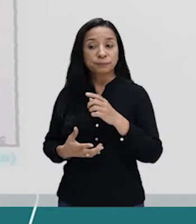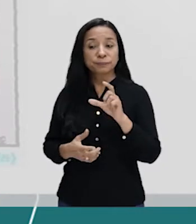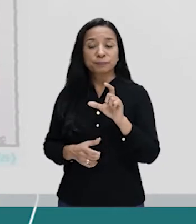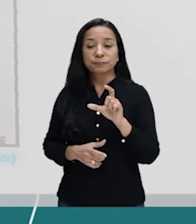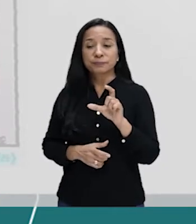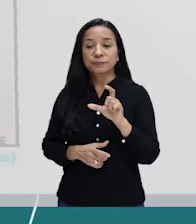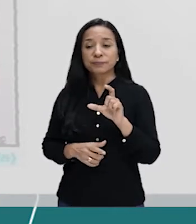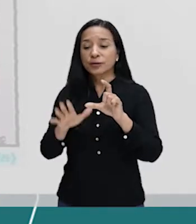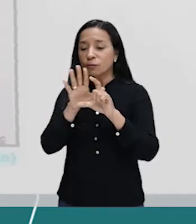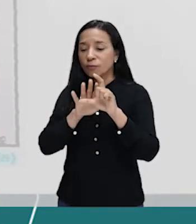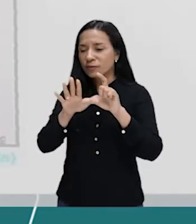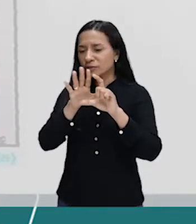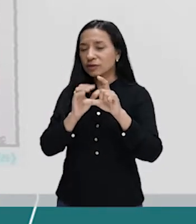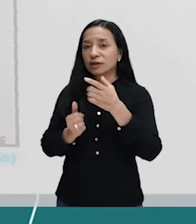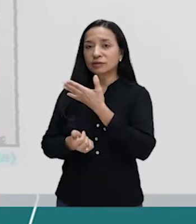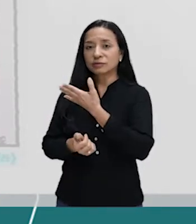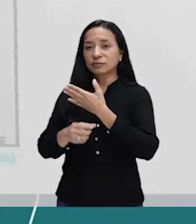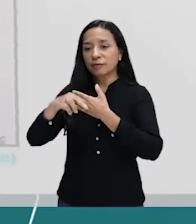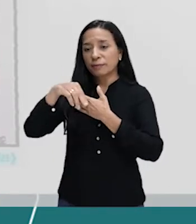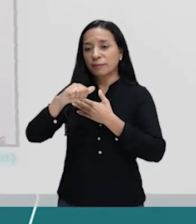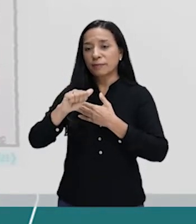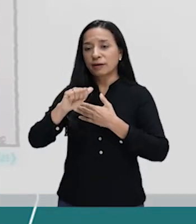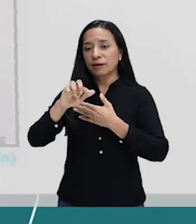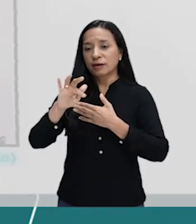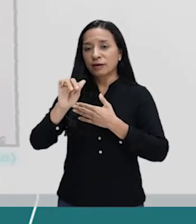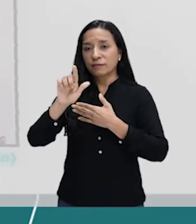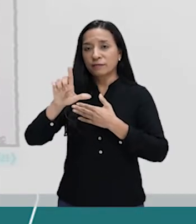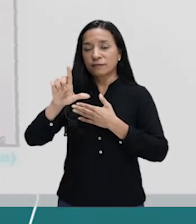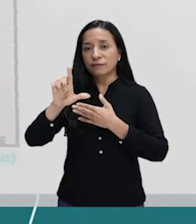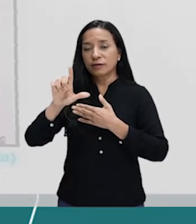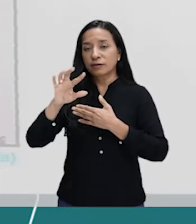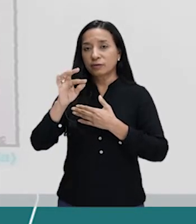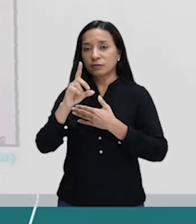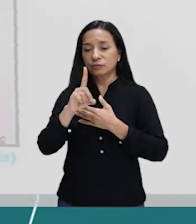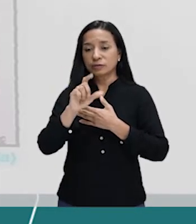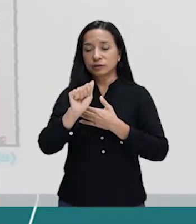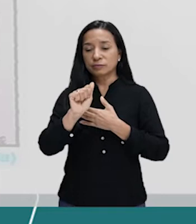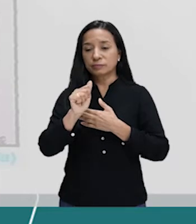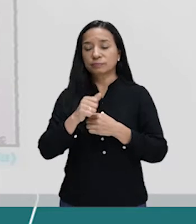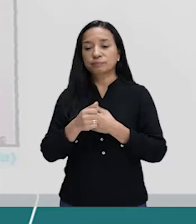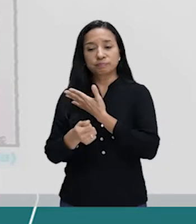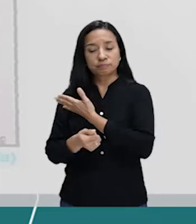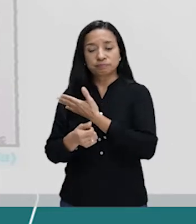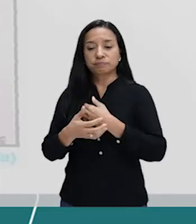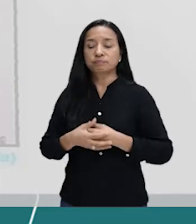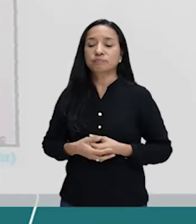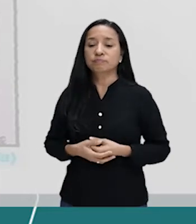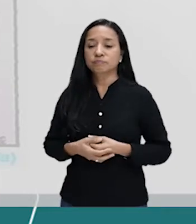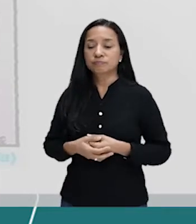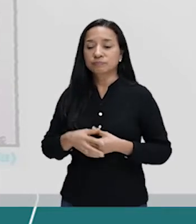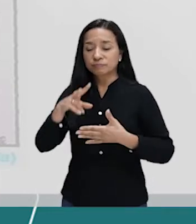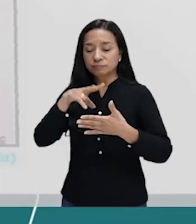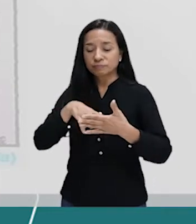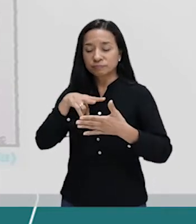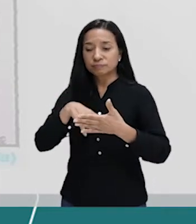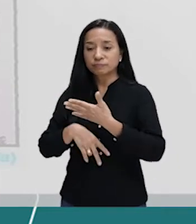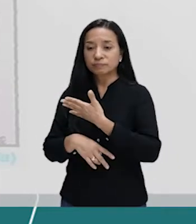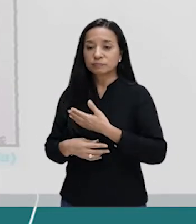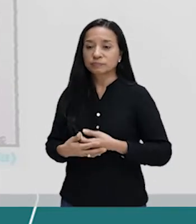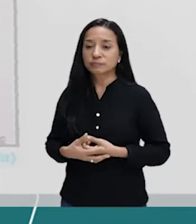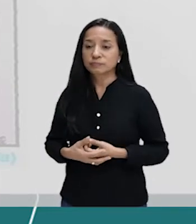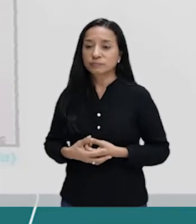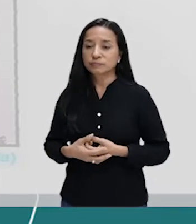da Mafalda, né? A Mafalda é bem conhecida, diz assim: é incrível a importância do dedo indicador. Um patrão faz assim